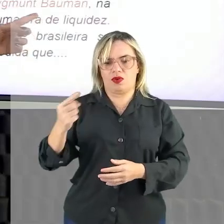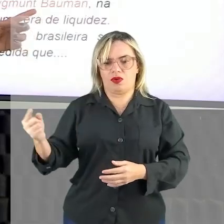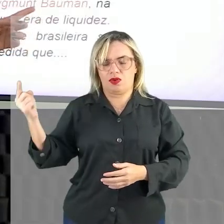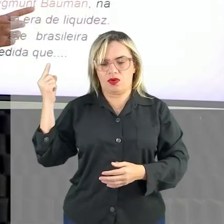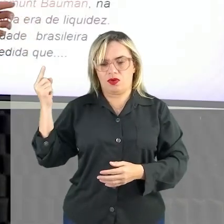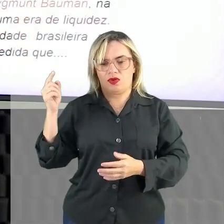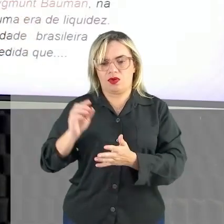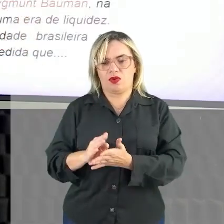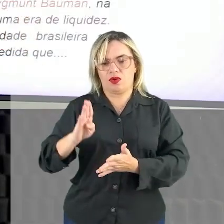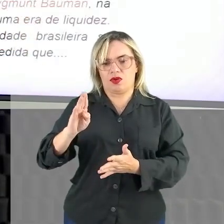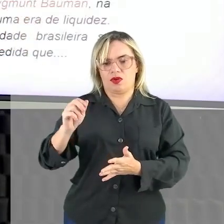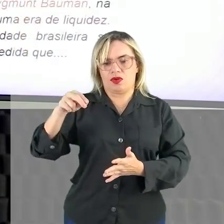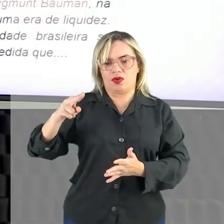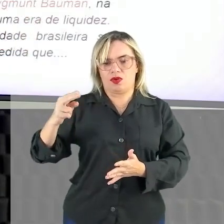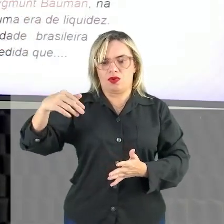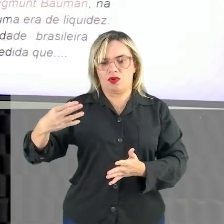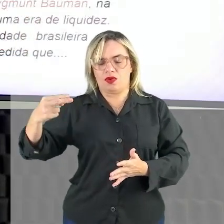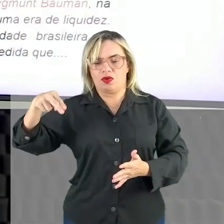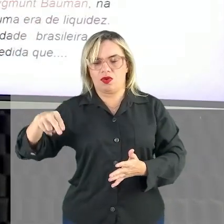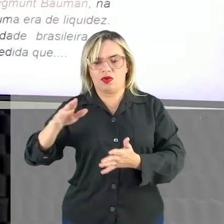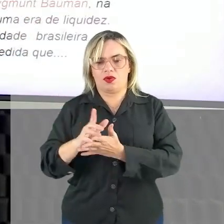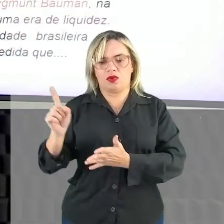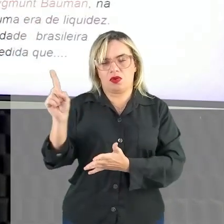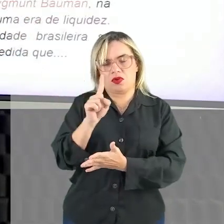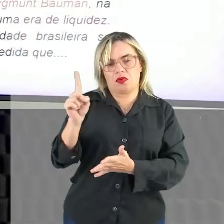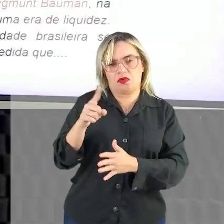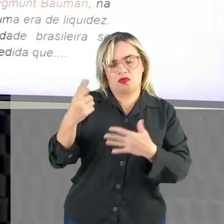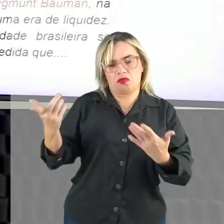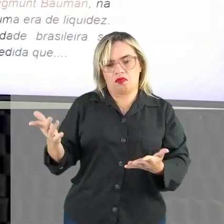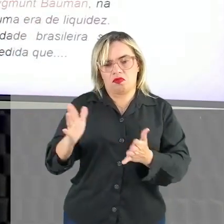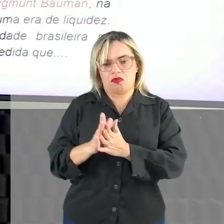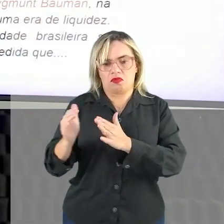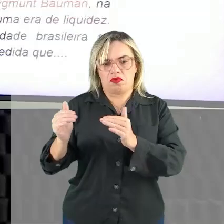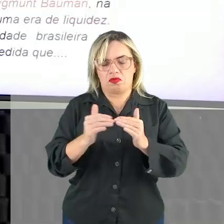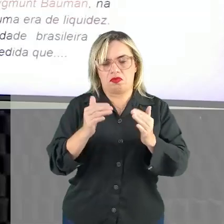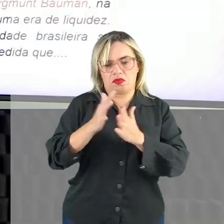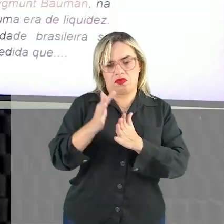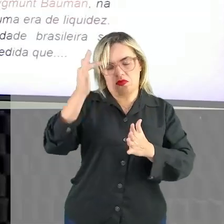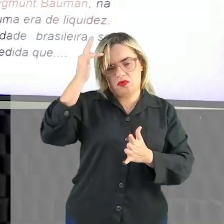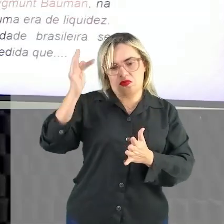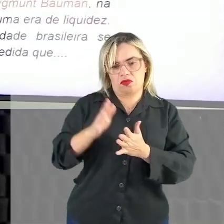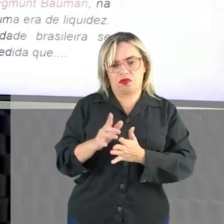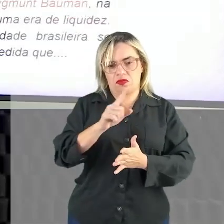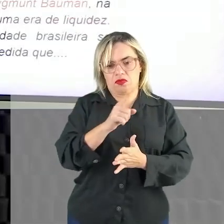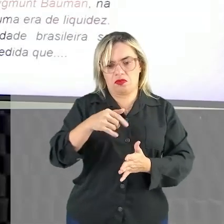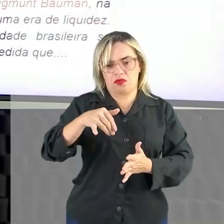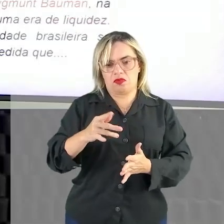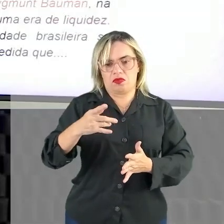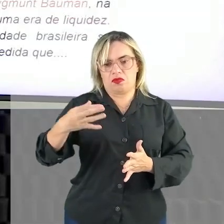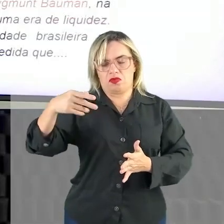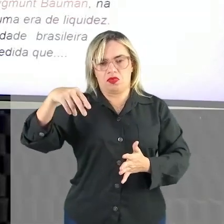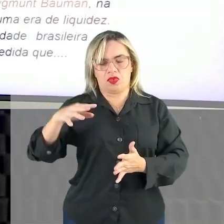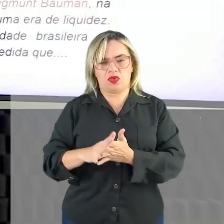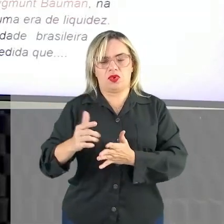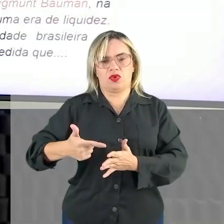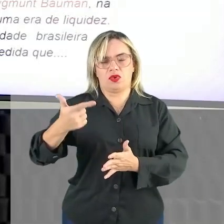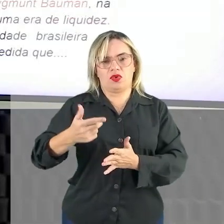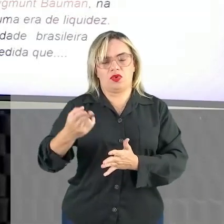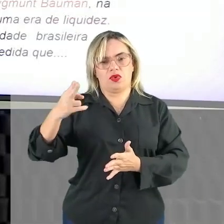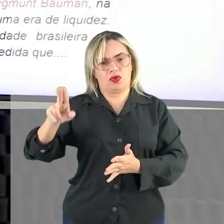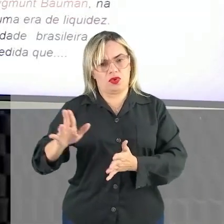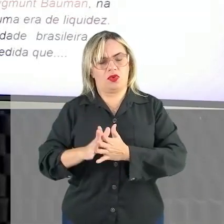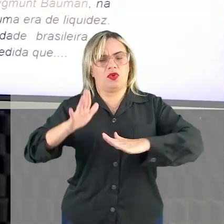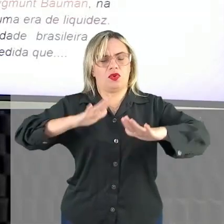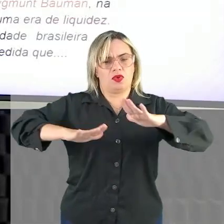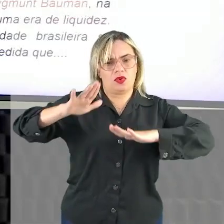Bauman. Eles não colocam de acordo com o filósofo Zygmunt Bauman, colocam só o sobrenome dele. Tomem cuidado